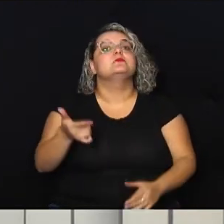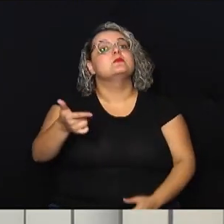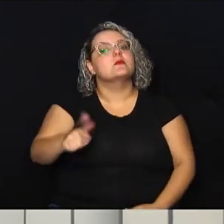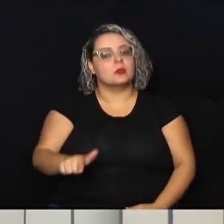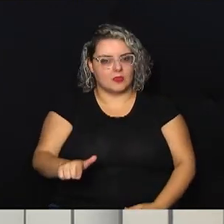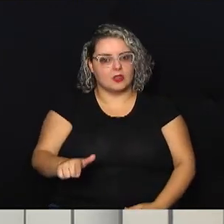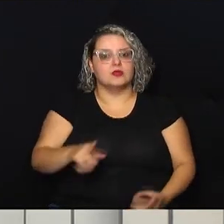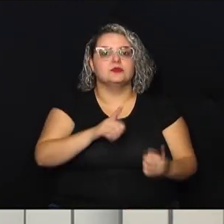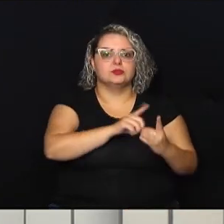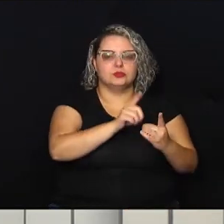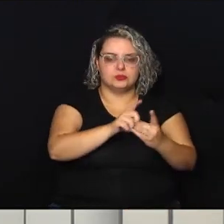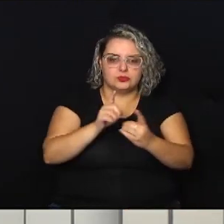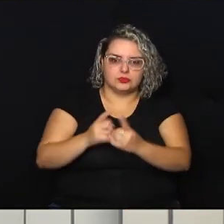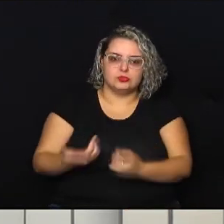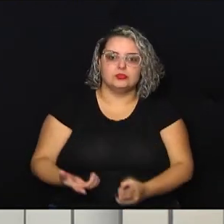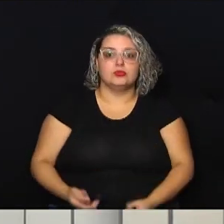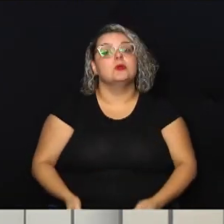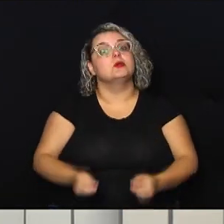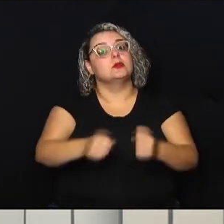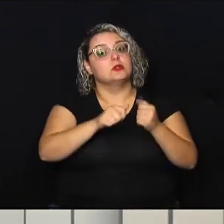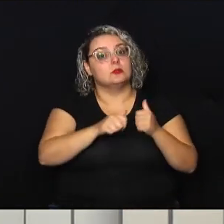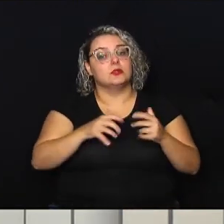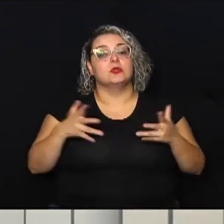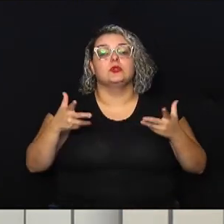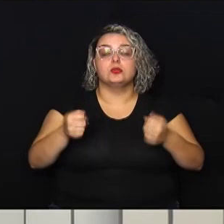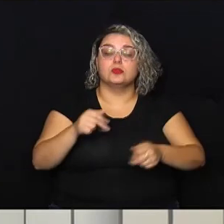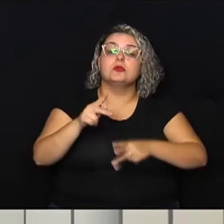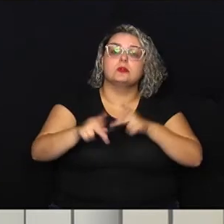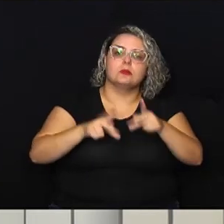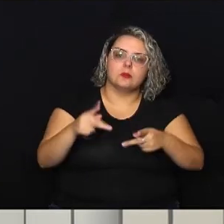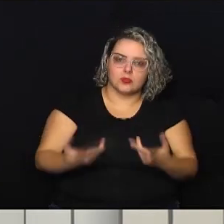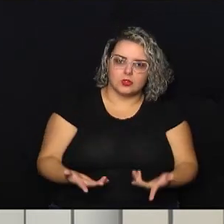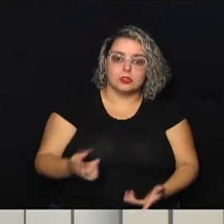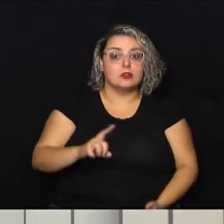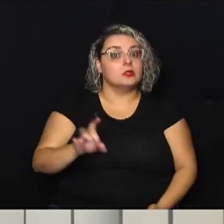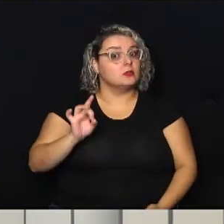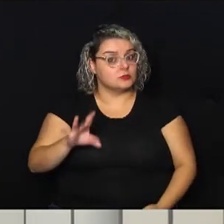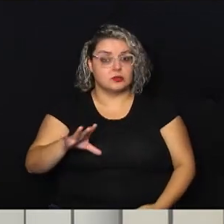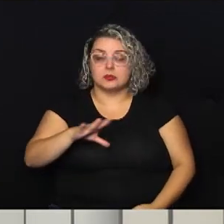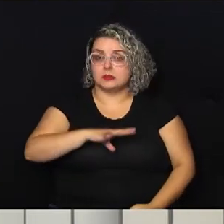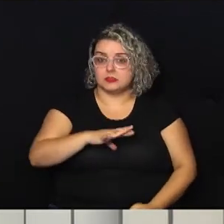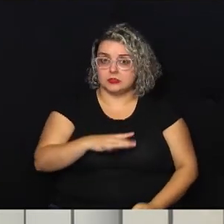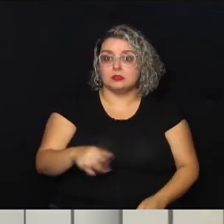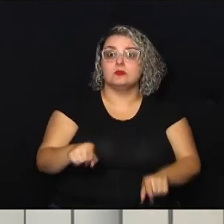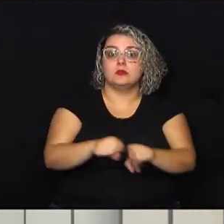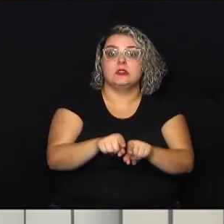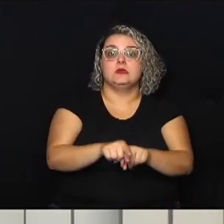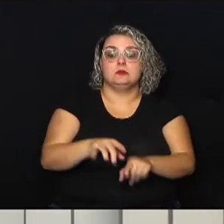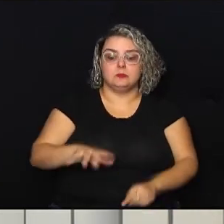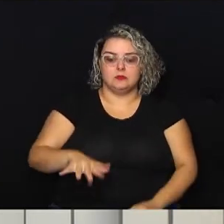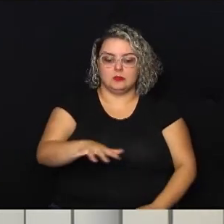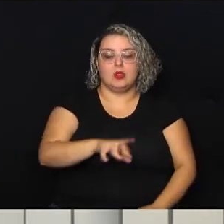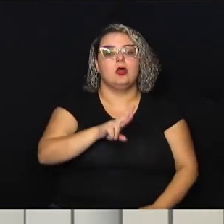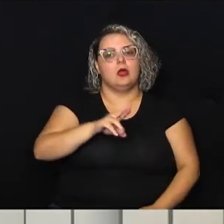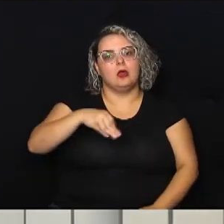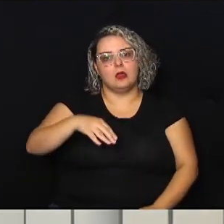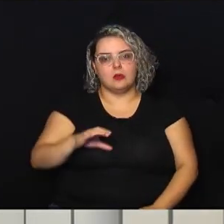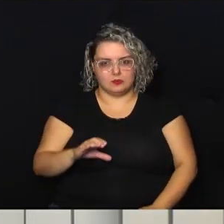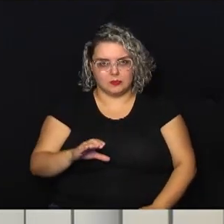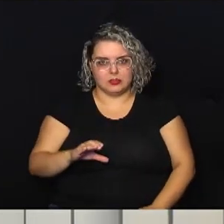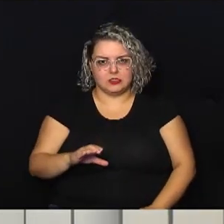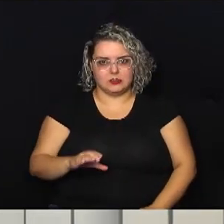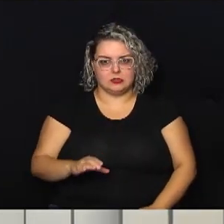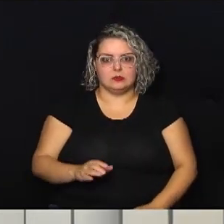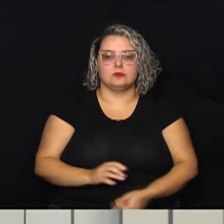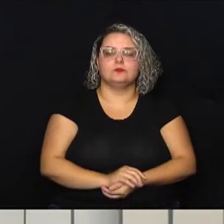do atendimento que beneficia toda a população, não só da cidade, mas da região metropolitana,